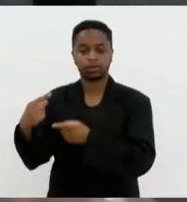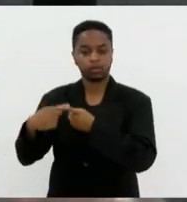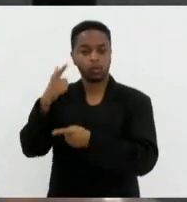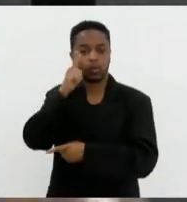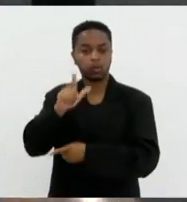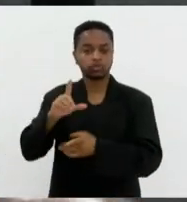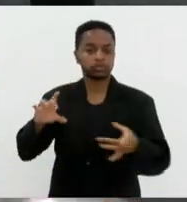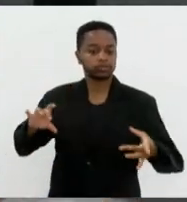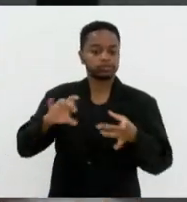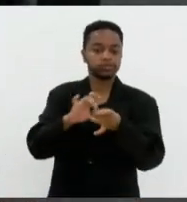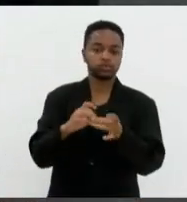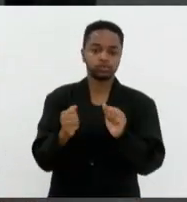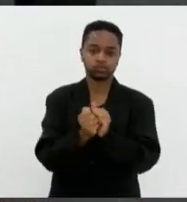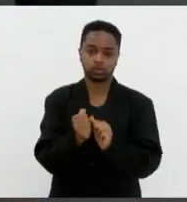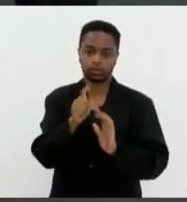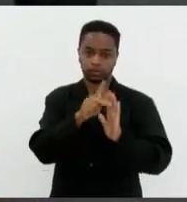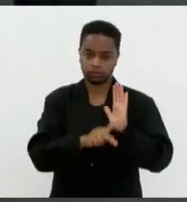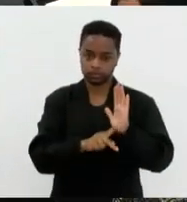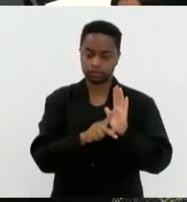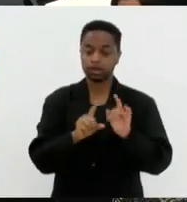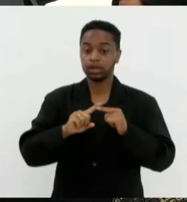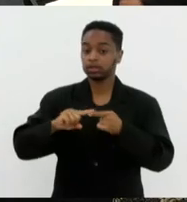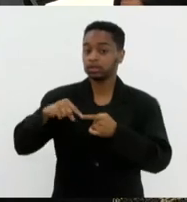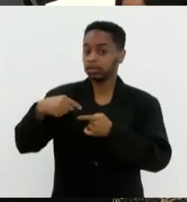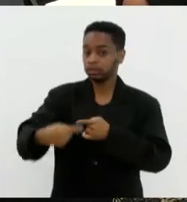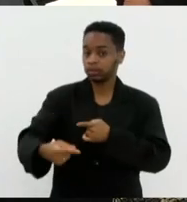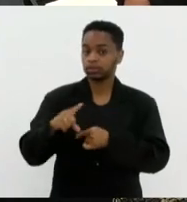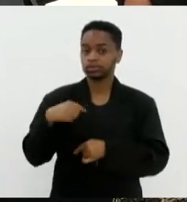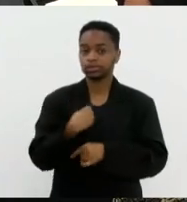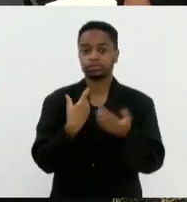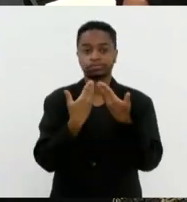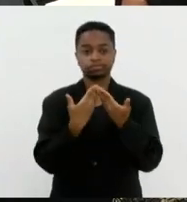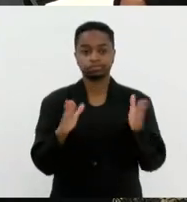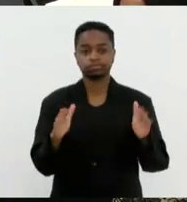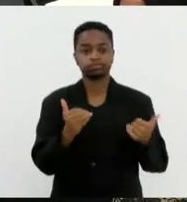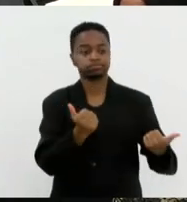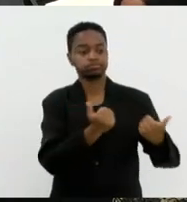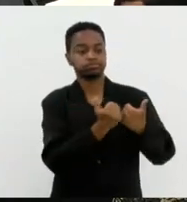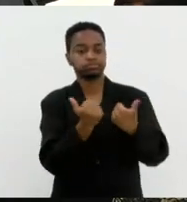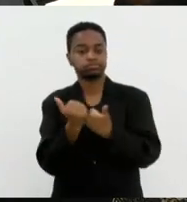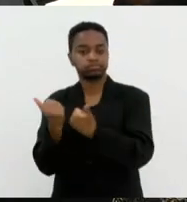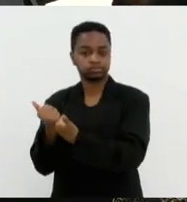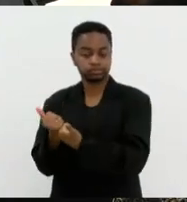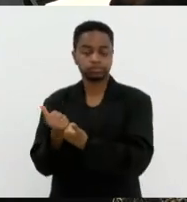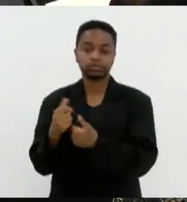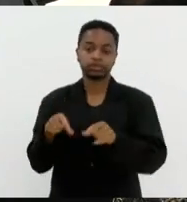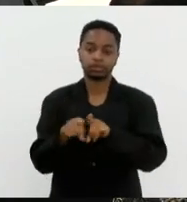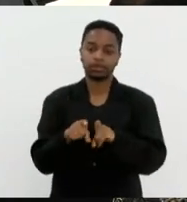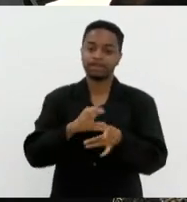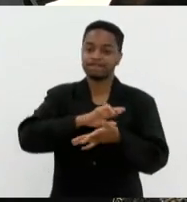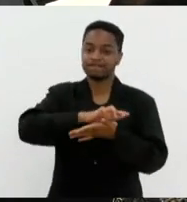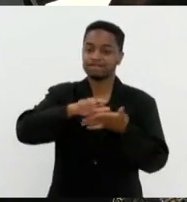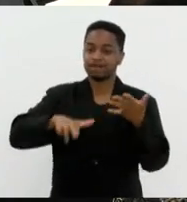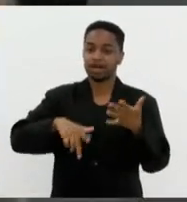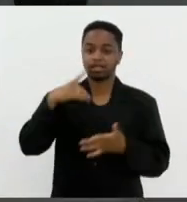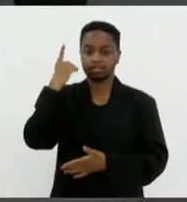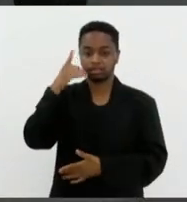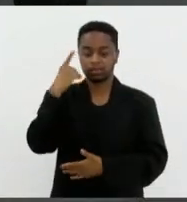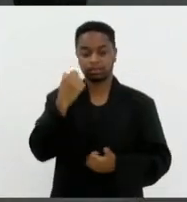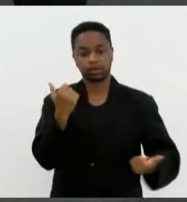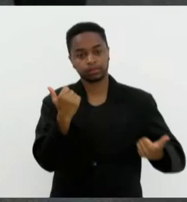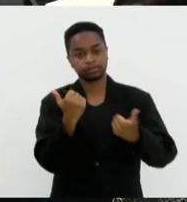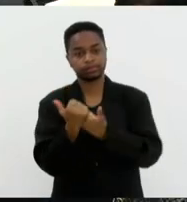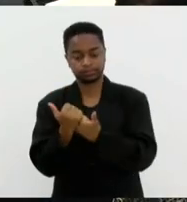Mota. Posteriormente, nós abrimos para a coautoria e vários deputados também